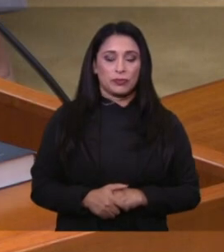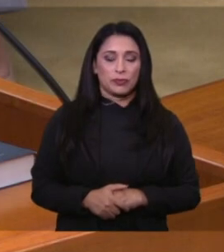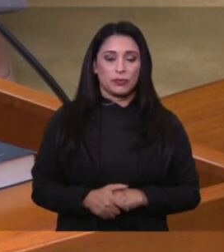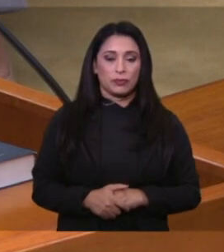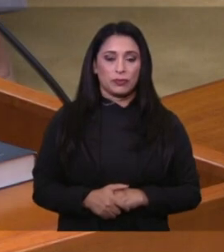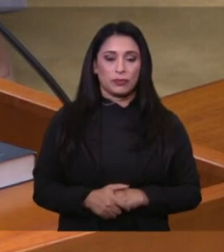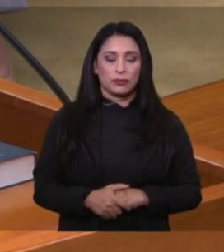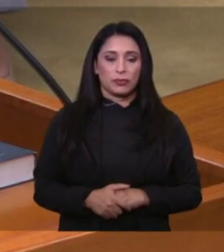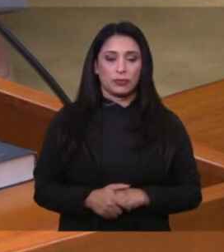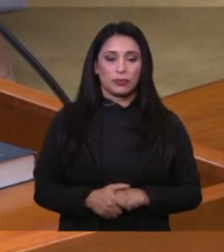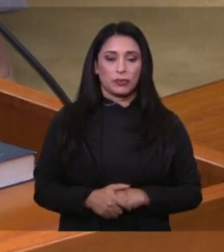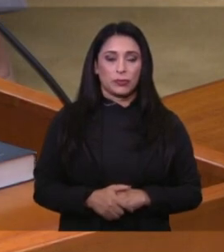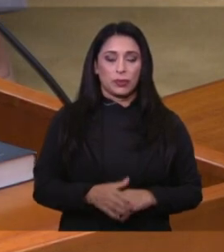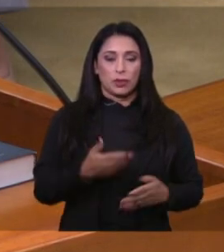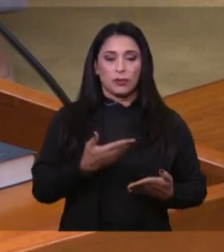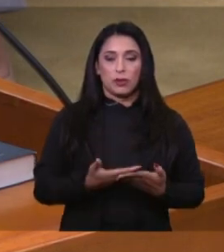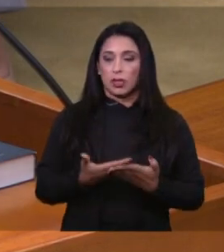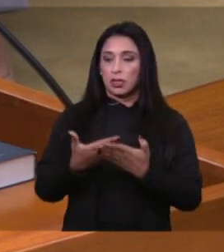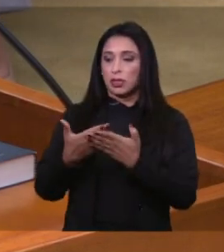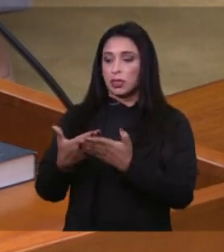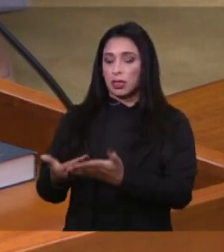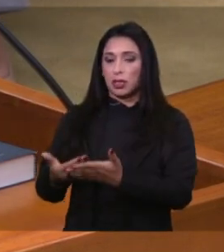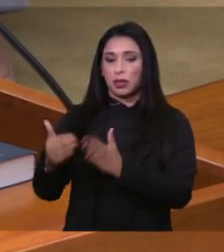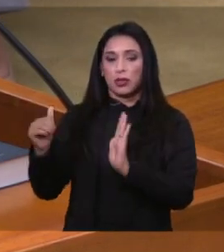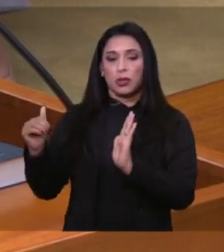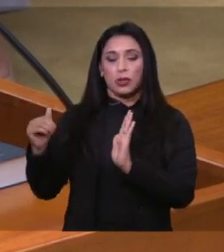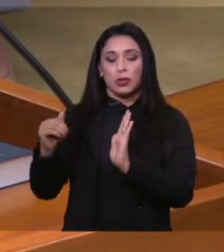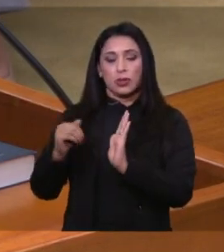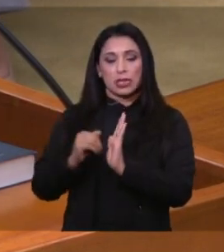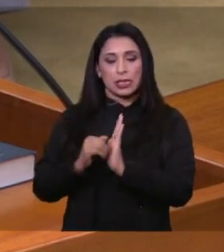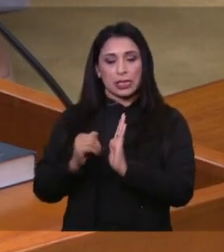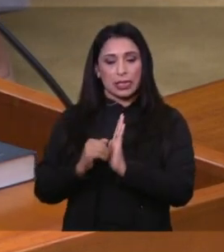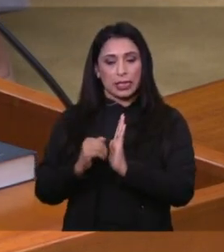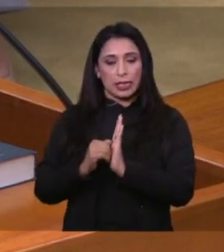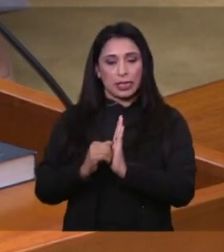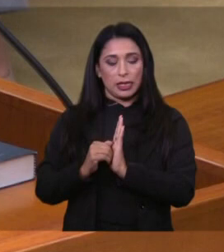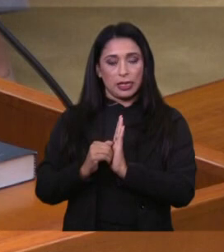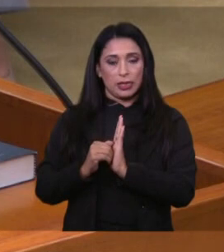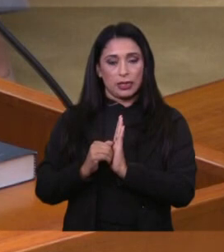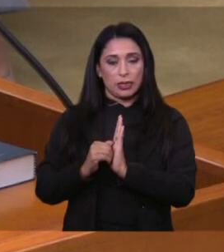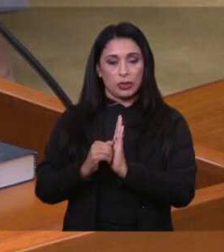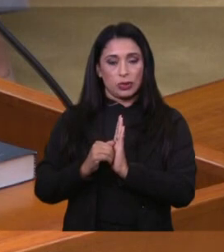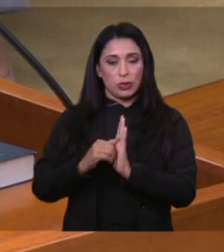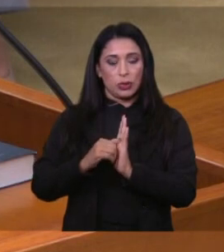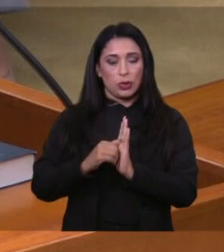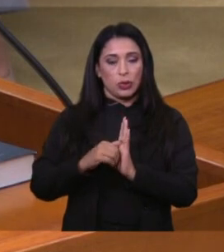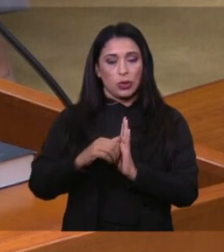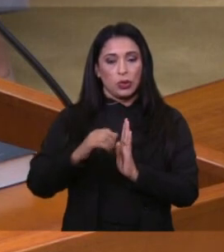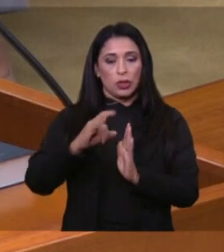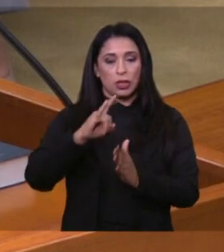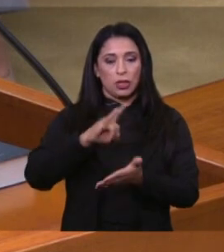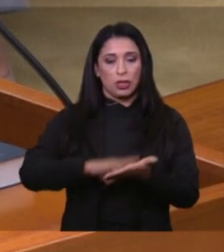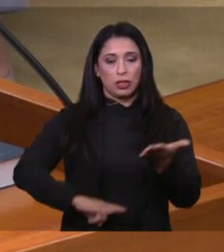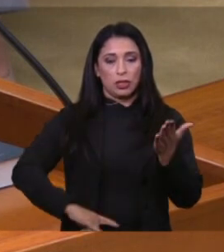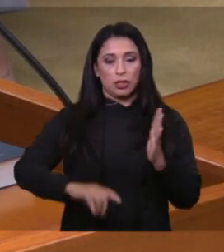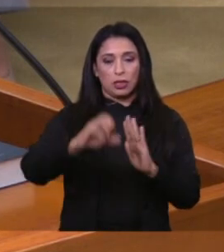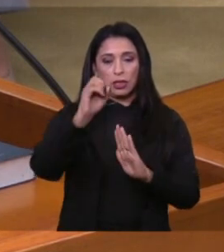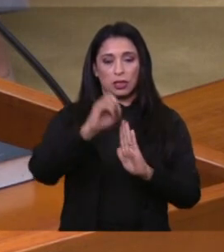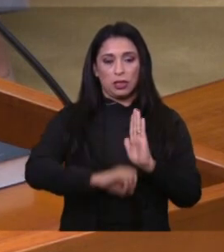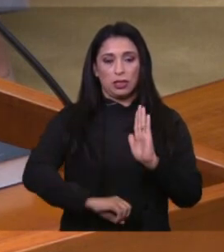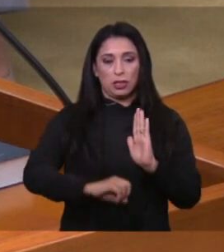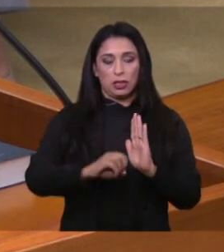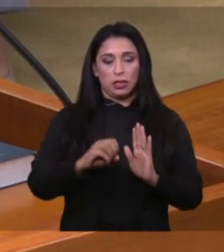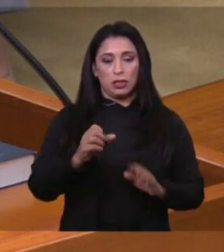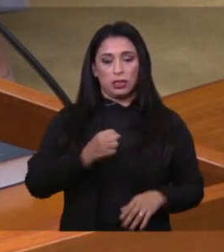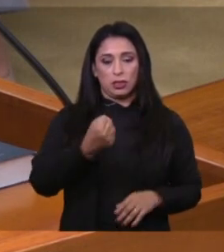ao Senado da República o ofício Concefaz número